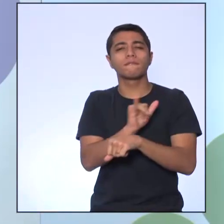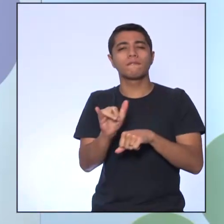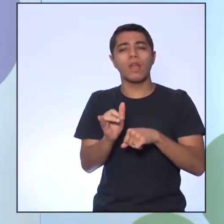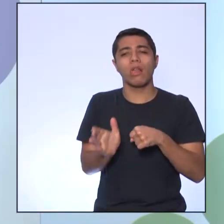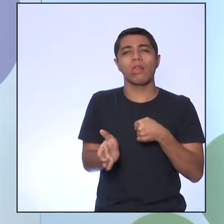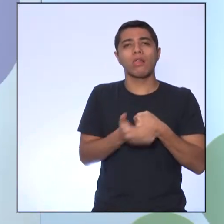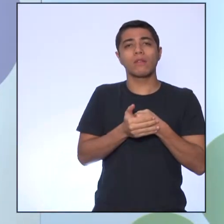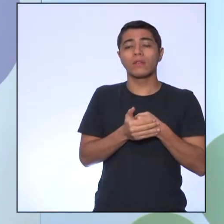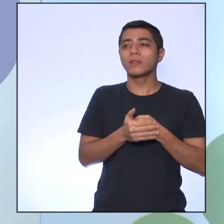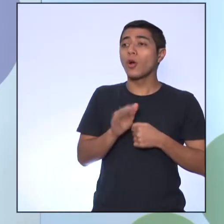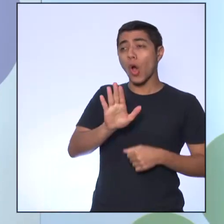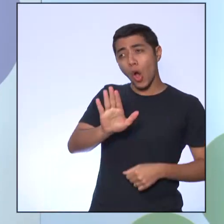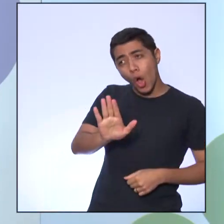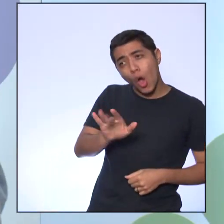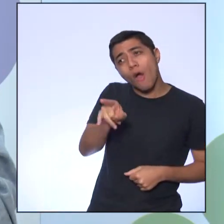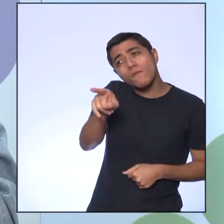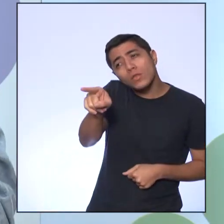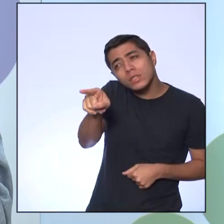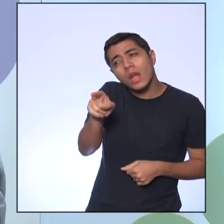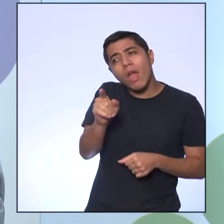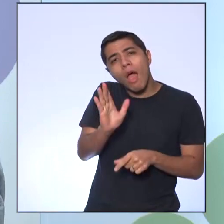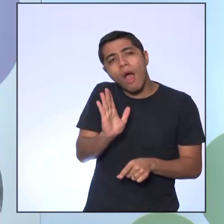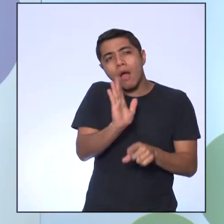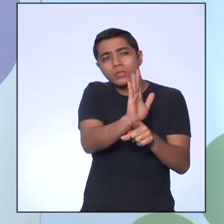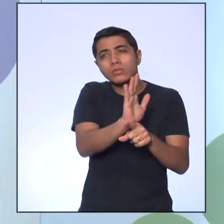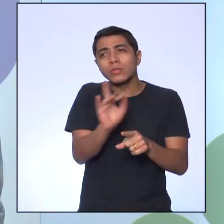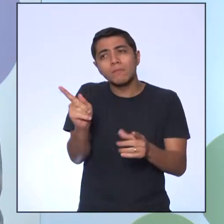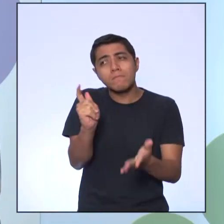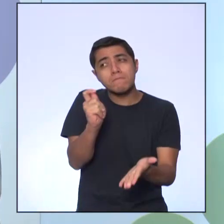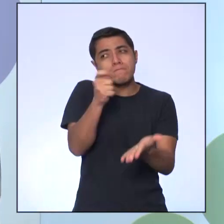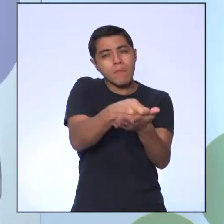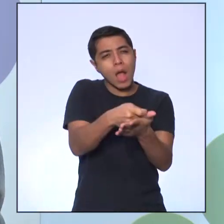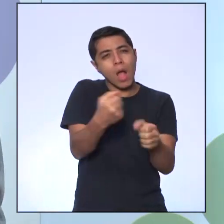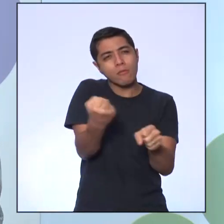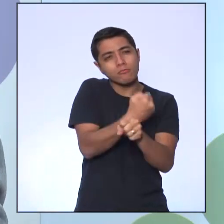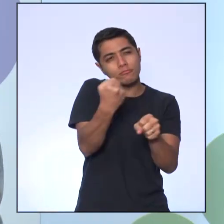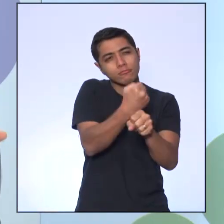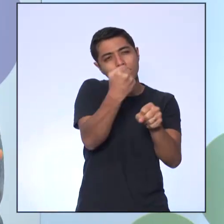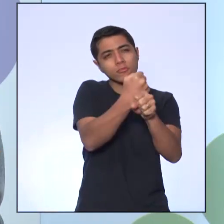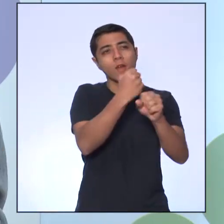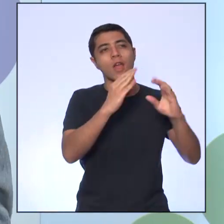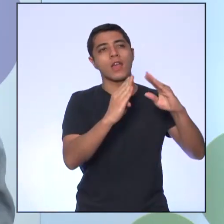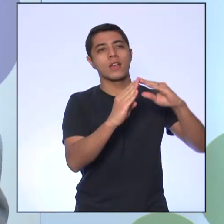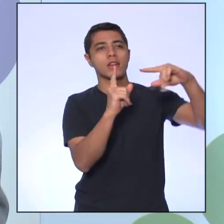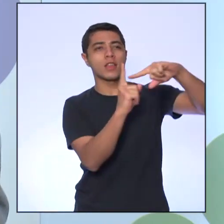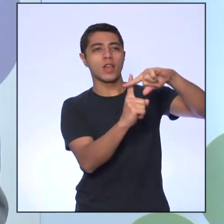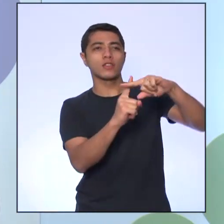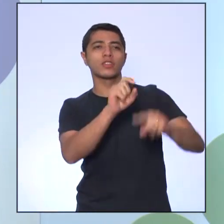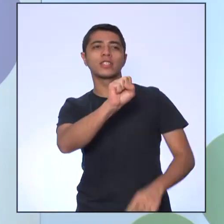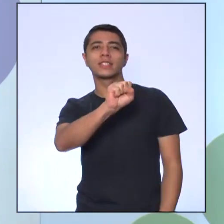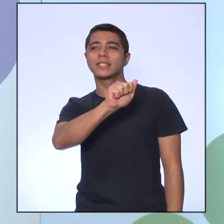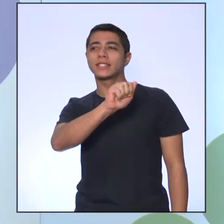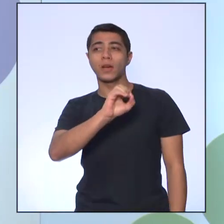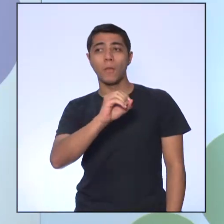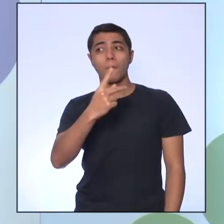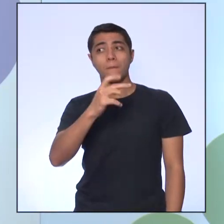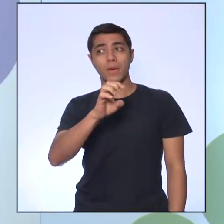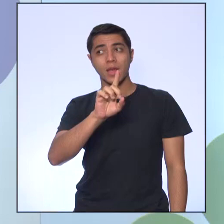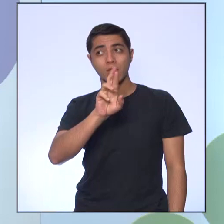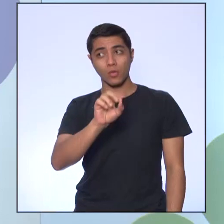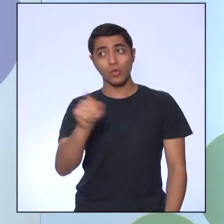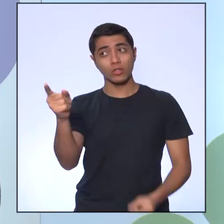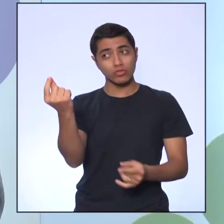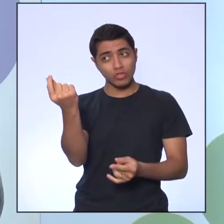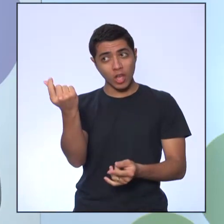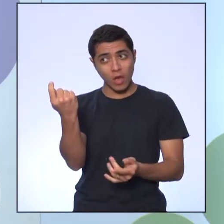da Basílica de São Pedro, né, você ganhará do Papa uma carta que vai perdoar o seu pecado,